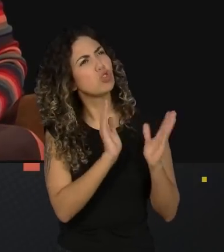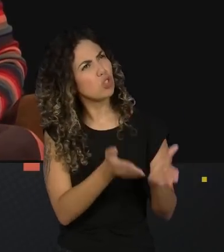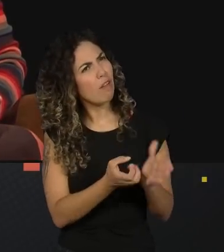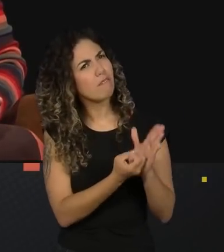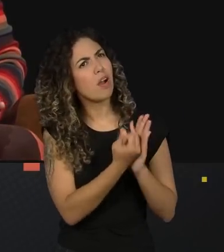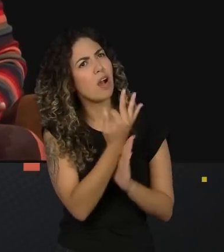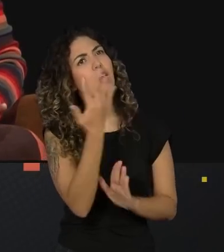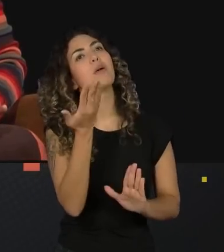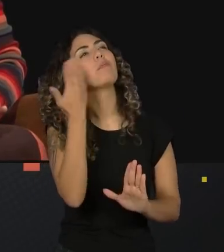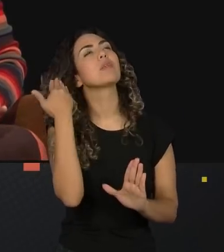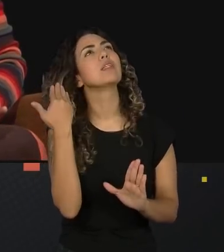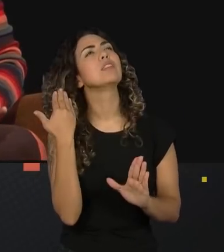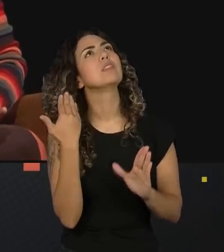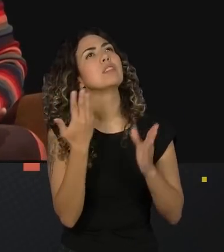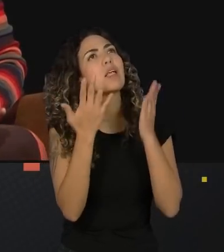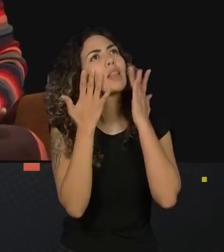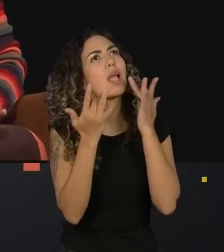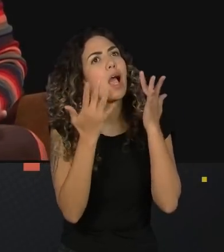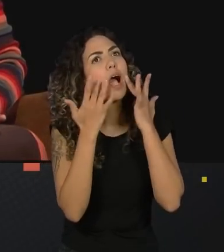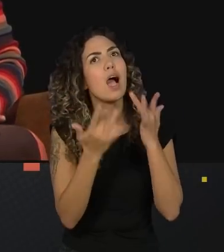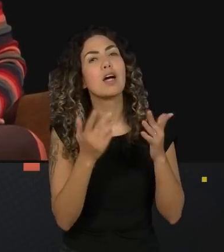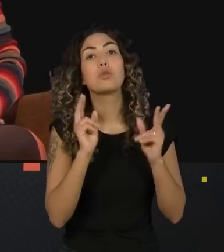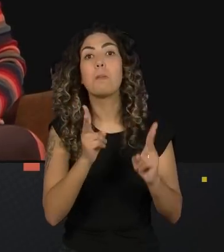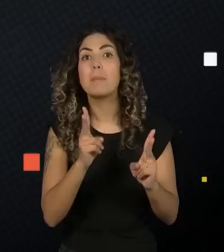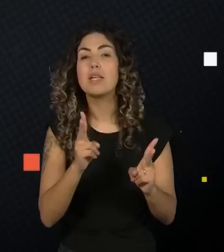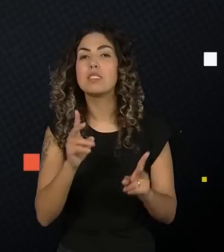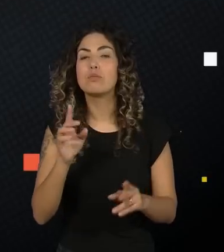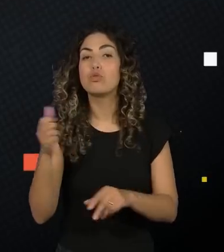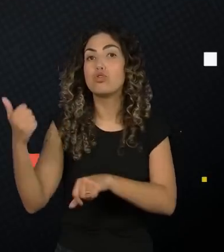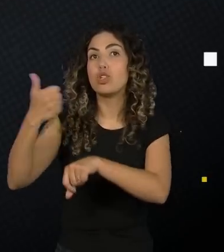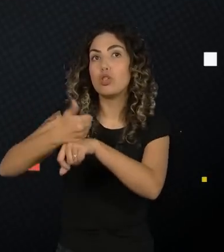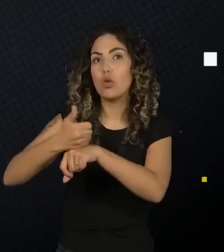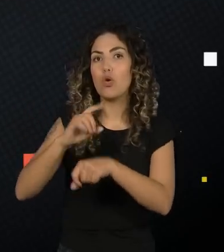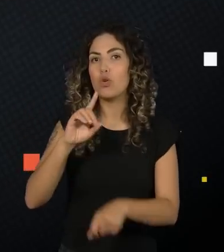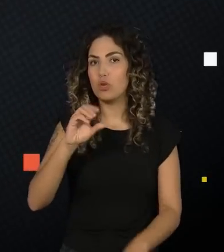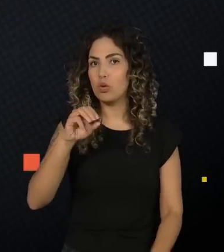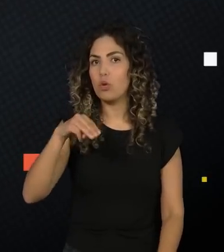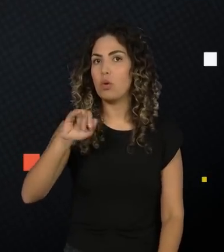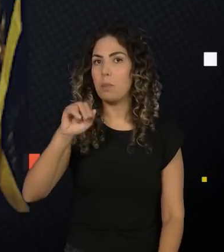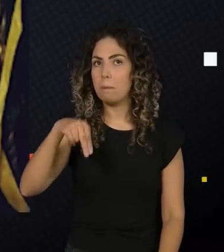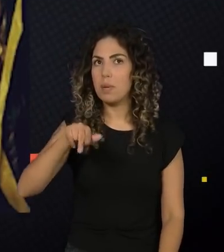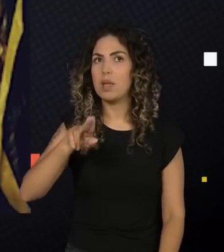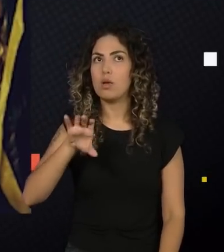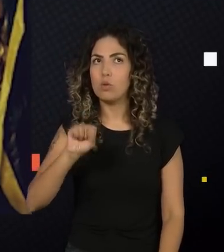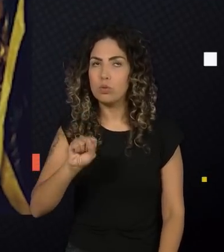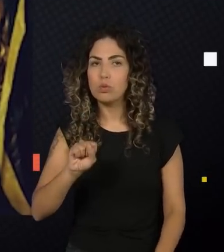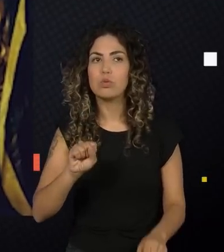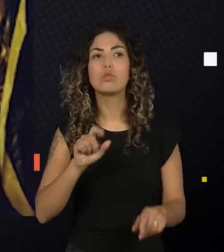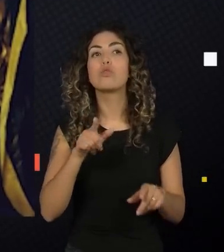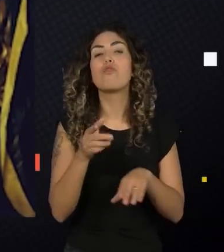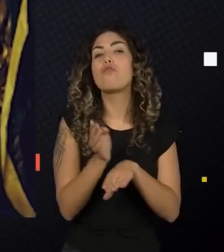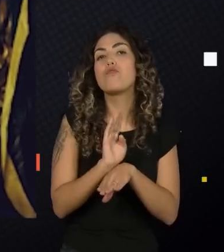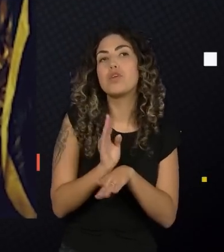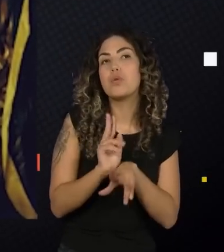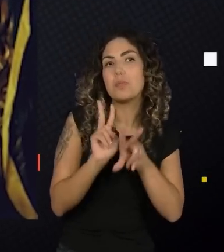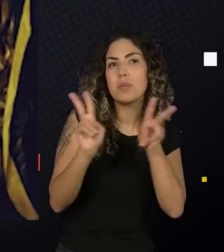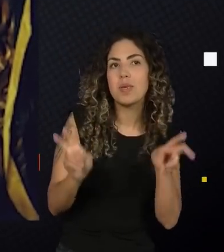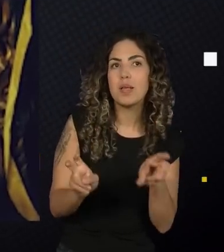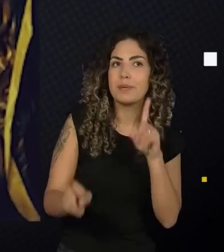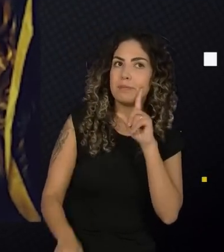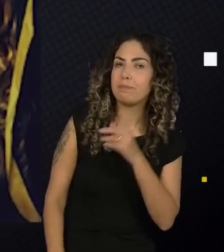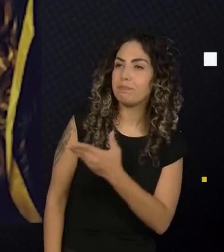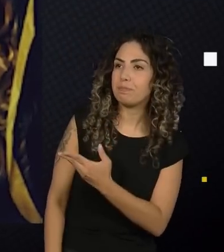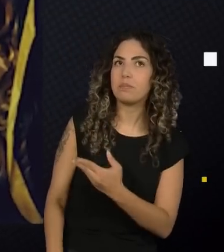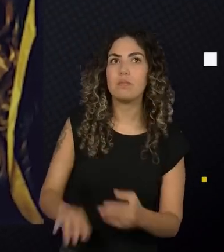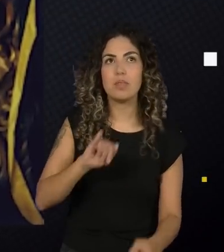numa peça dirigida pelo Domingos e escrita pelo Aderbal, chamava Isabel, a Isabel,